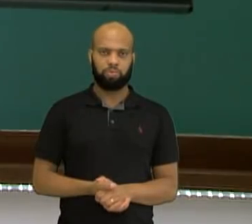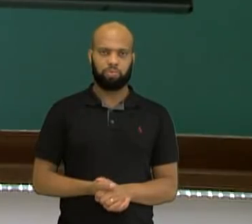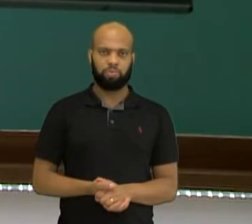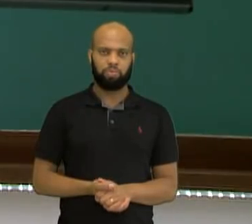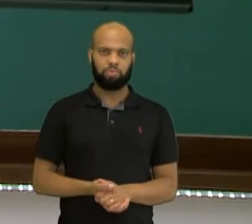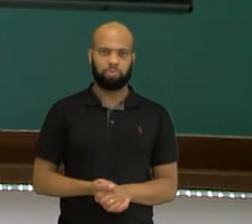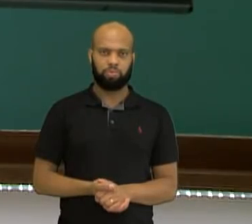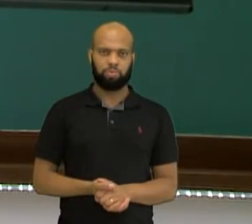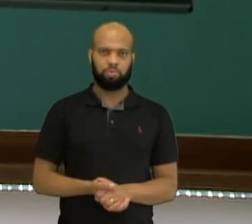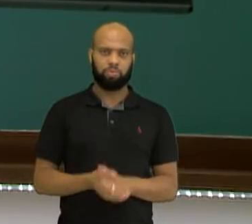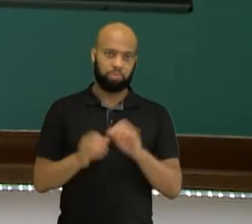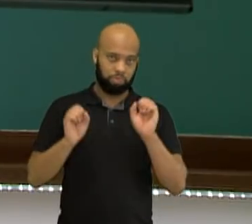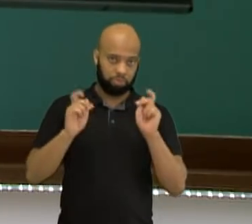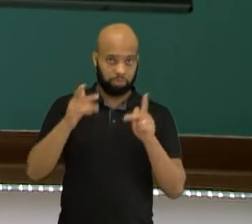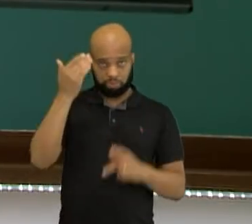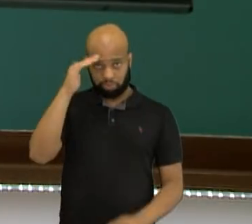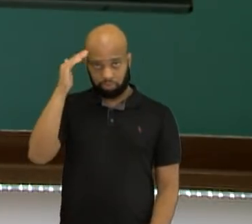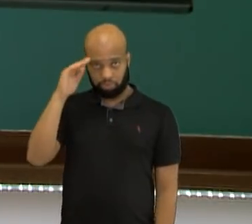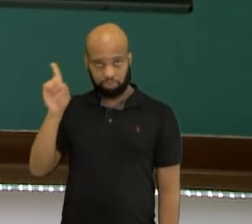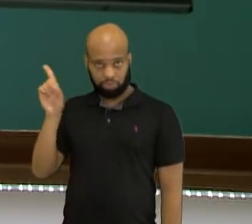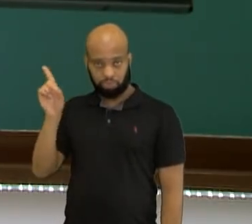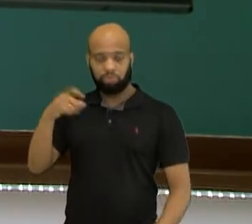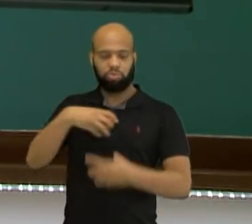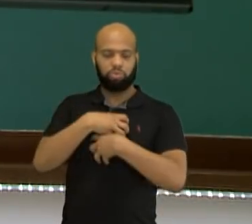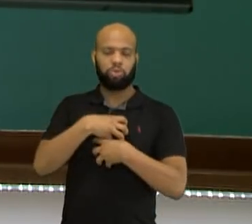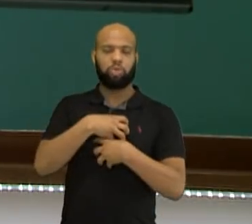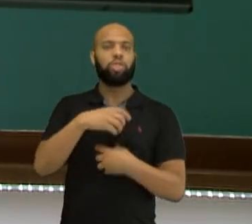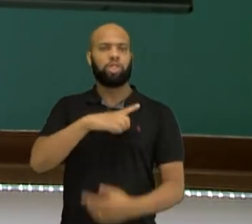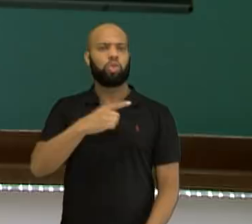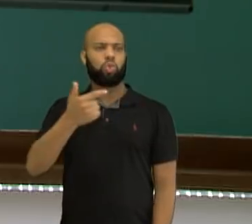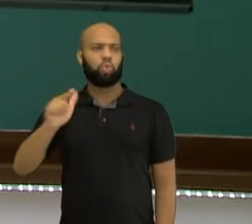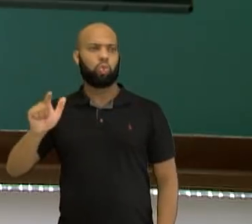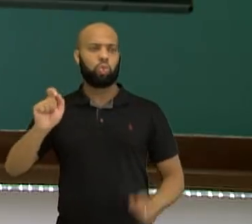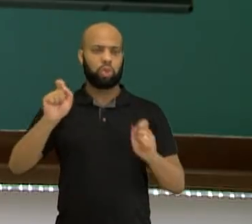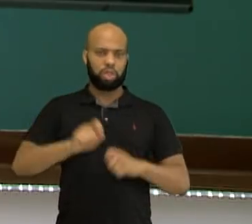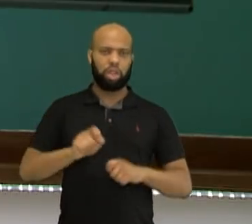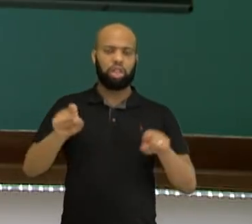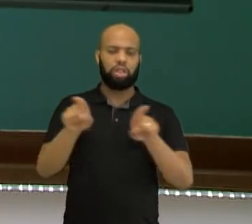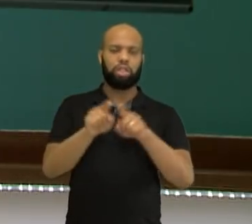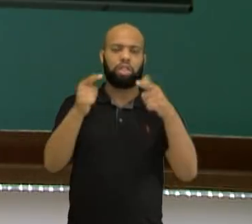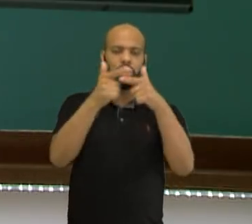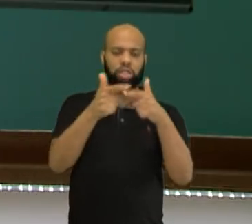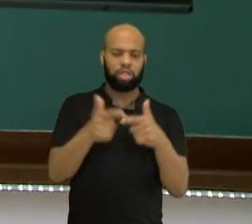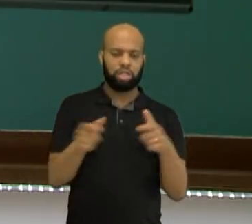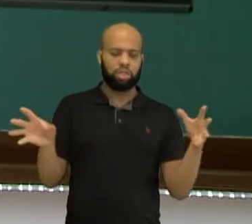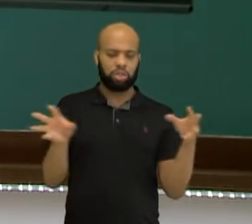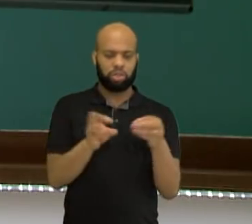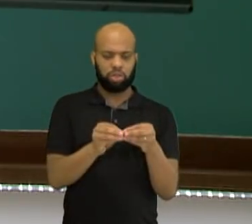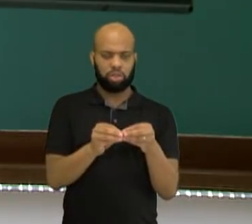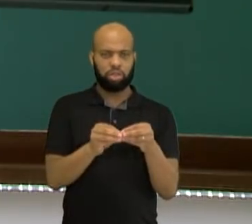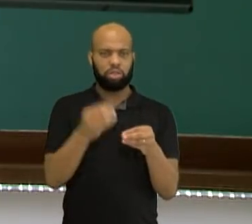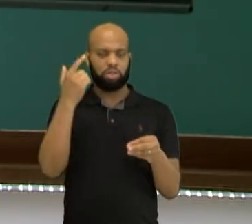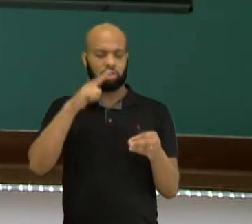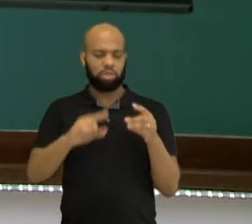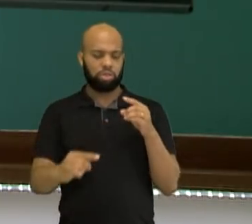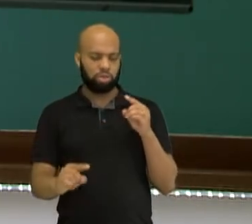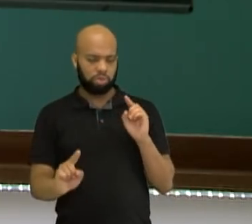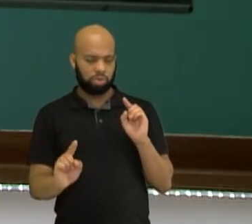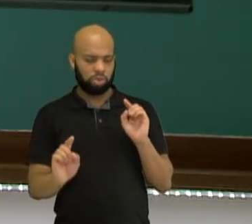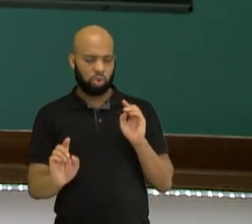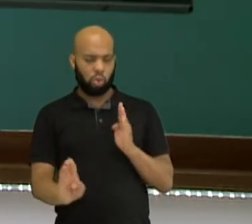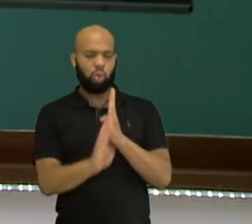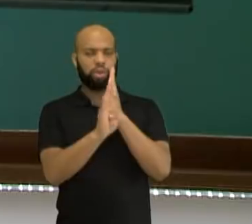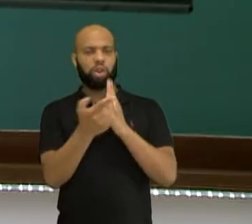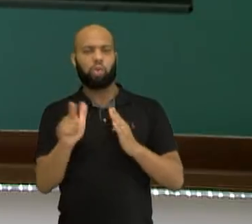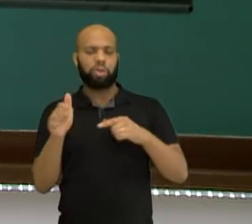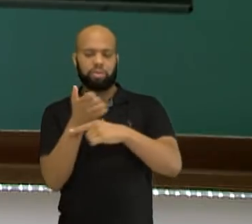42%. Tá bom? Esse é um jeito de fazer. Você poderia simplificar, achar uma fração equivalente ao denominador 100. Tá? Então tem